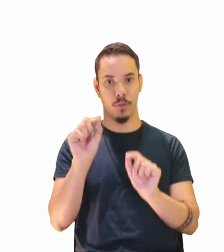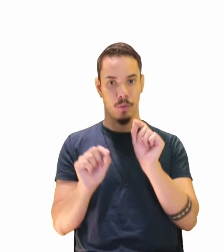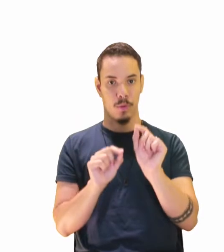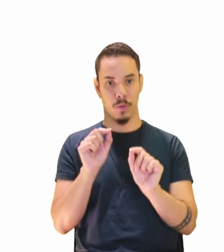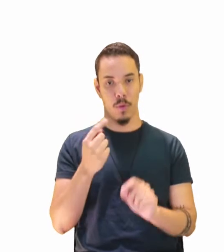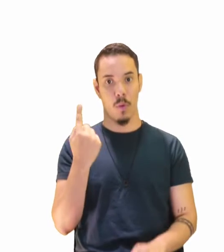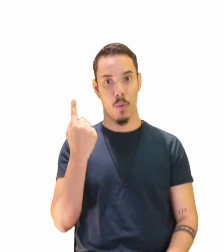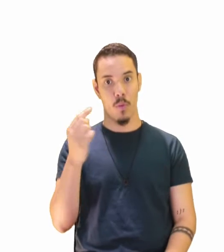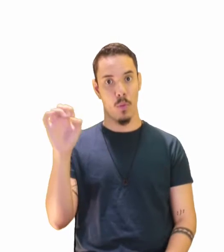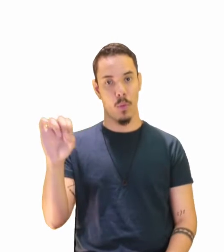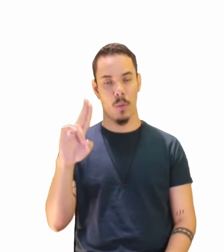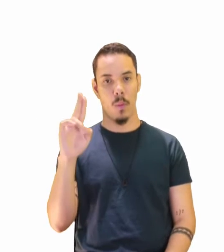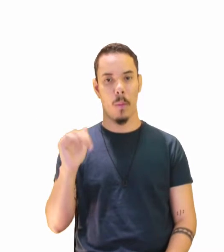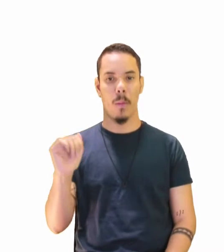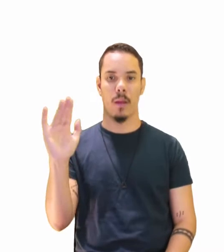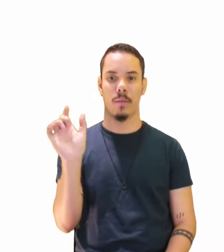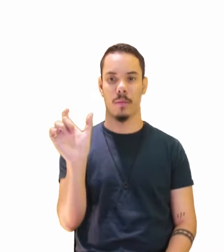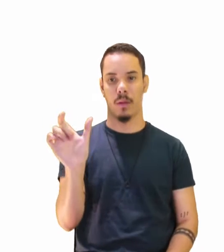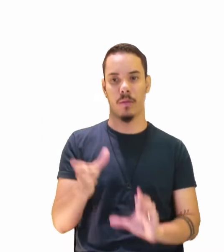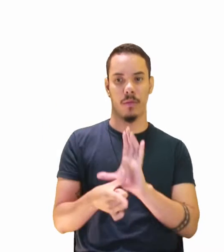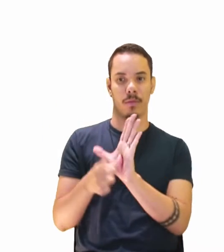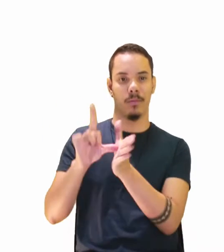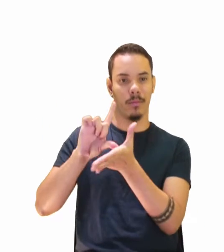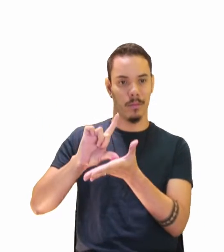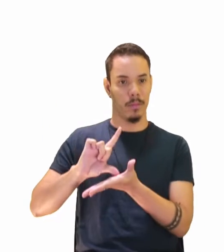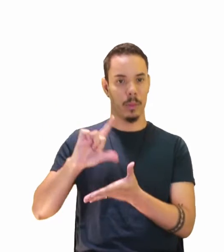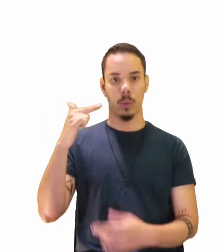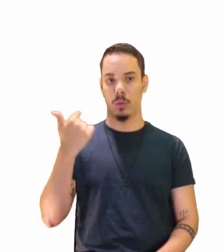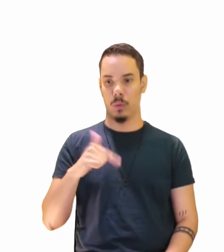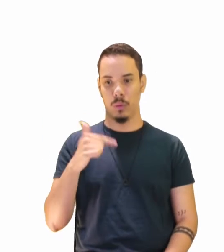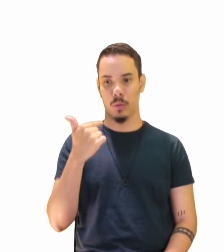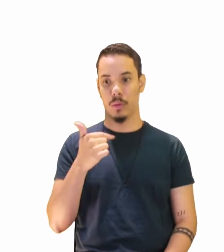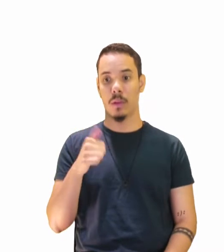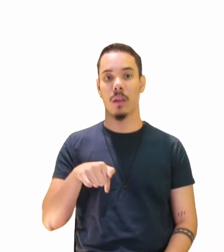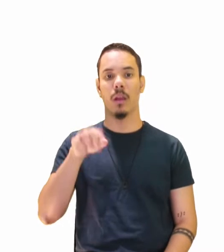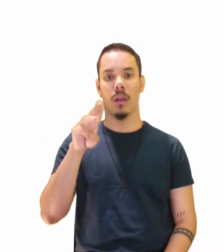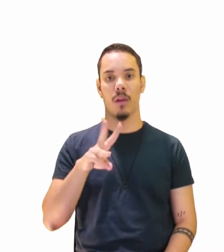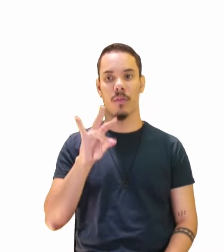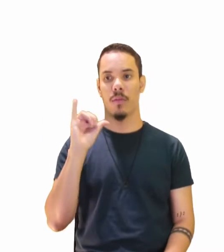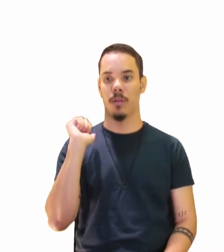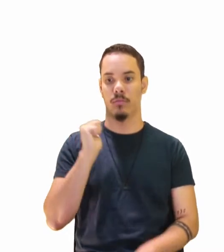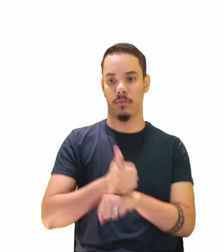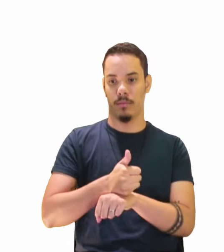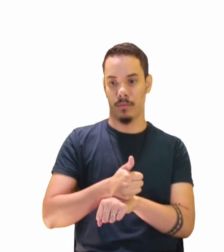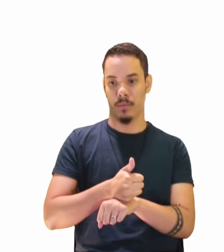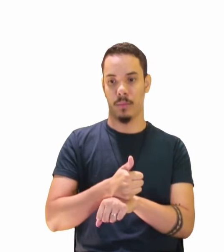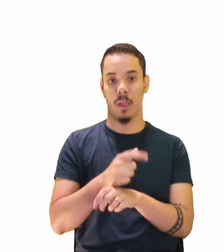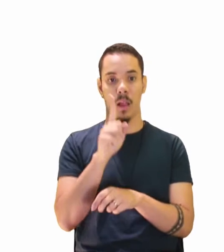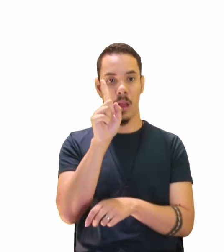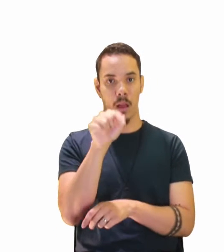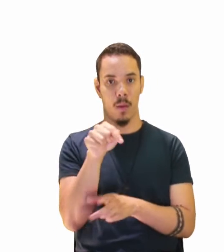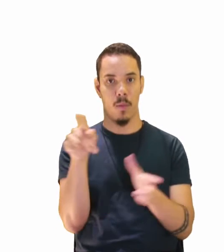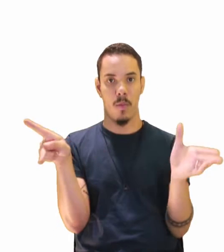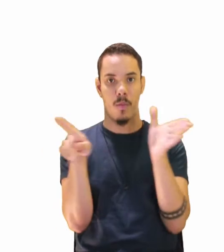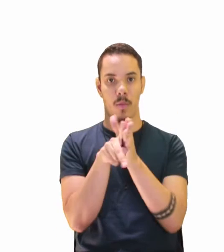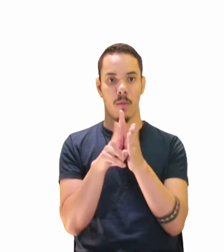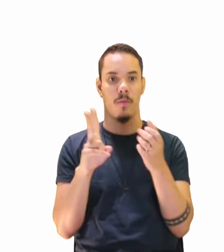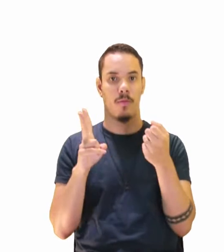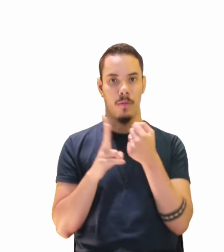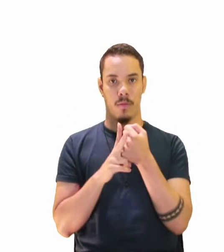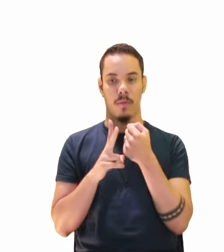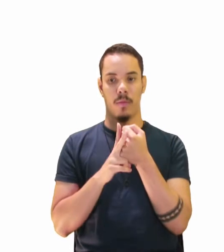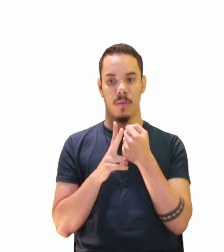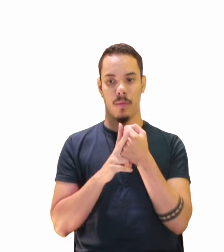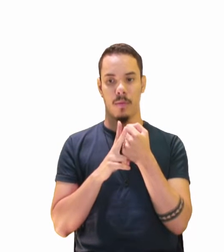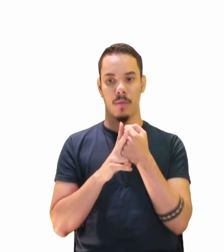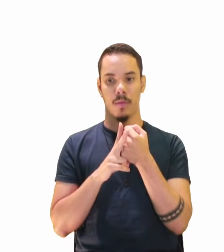palavras anteriormente expressa. Quem que vai ser essa palavra expressa? O próprio verbo,